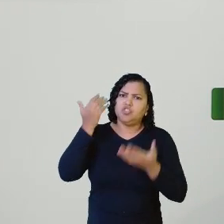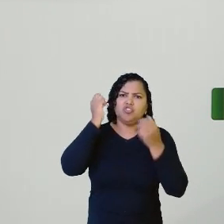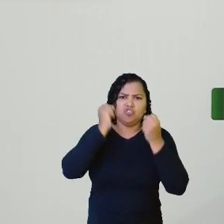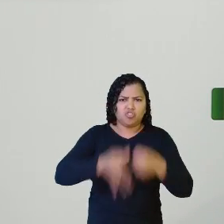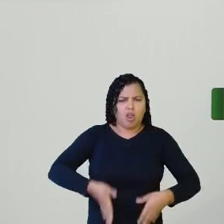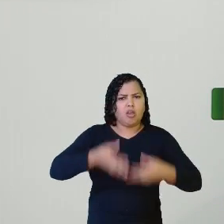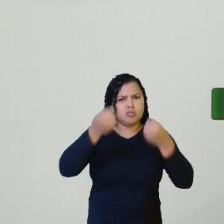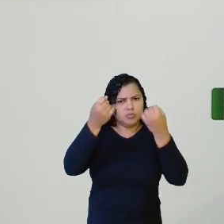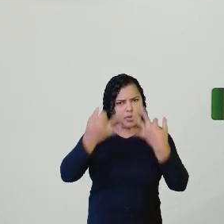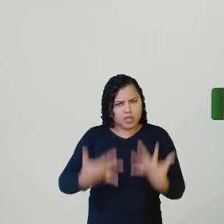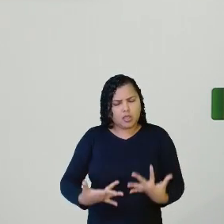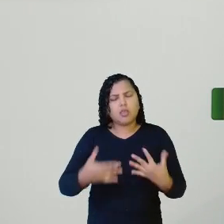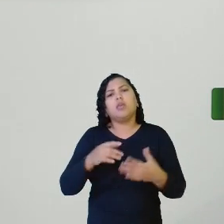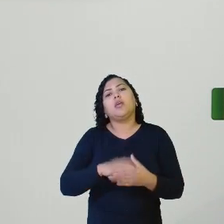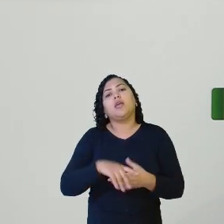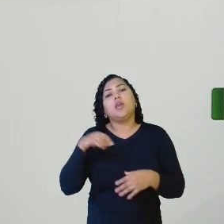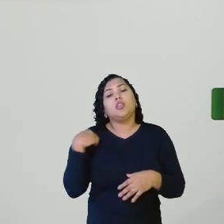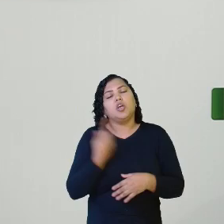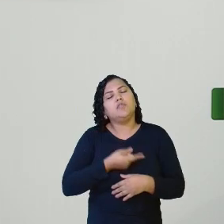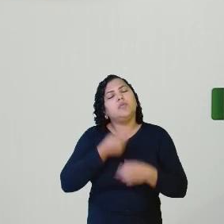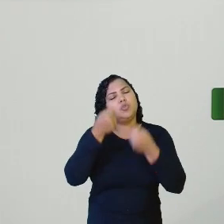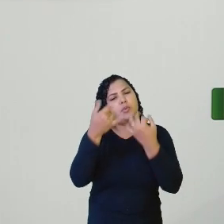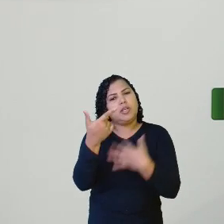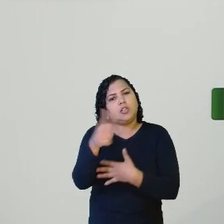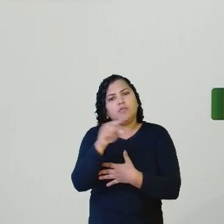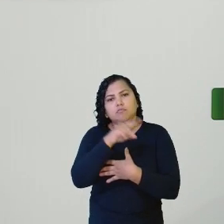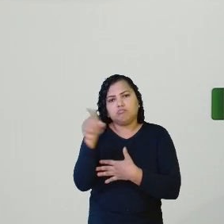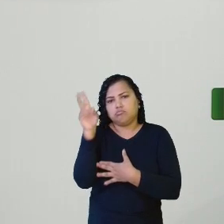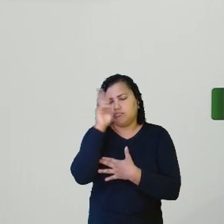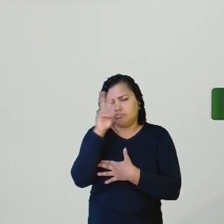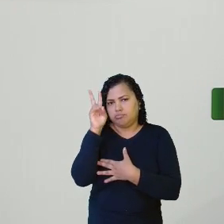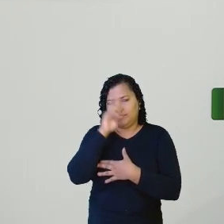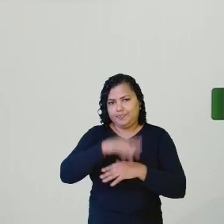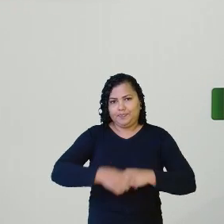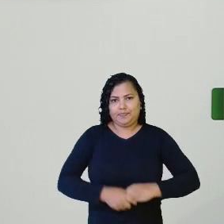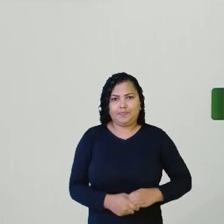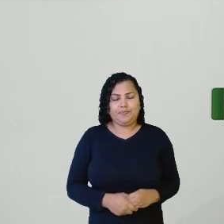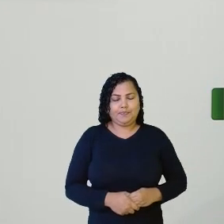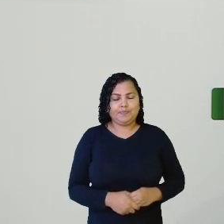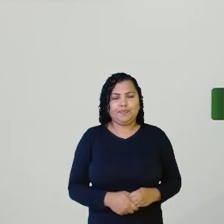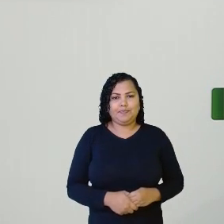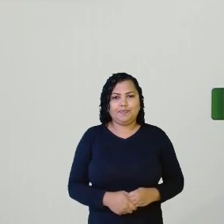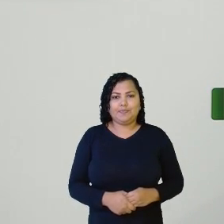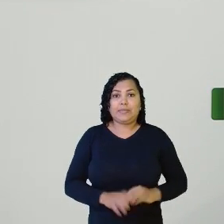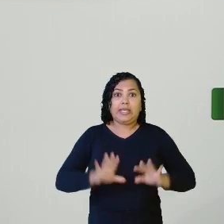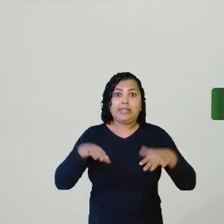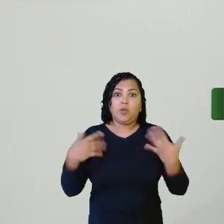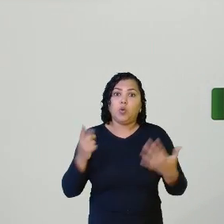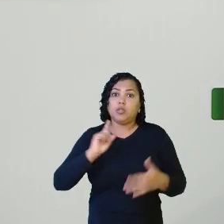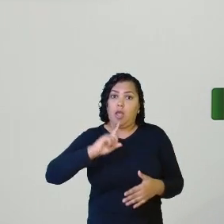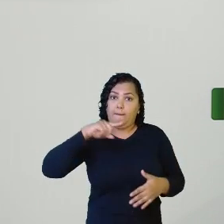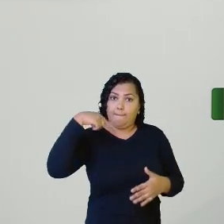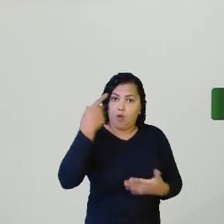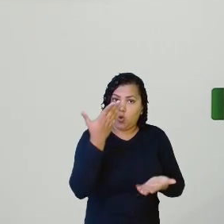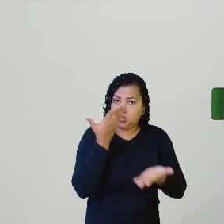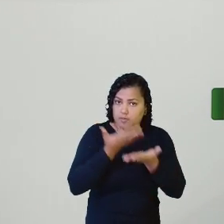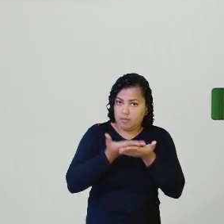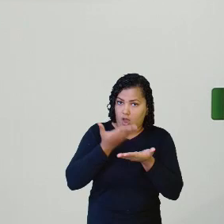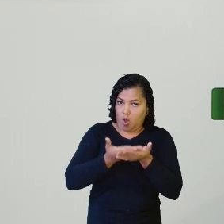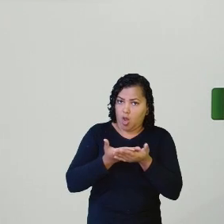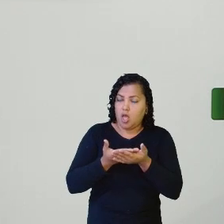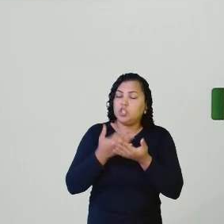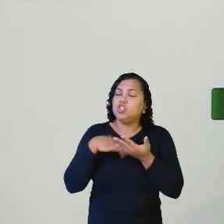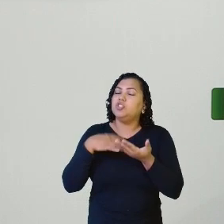a falar também para que vocês relembrem. Lembrando que na próxima aula nós vamos falar sobre os movimentos